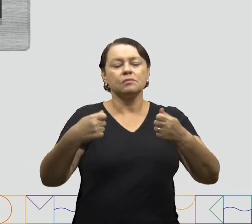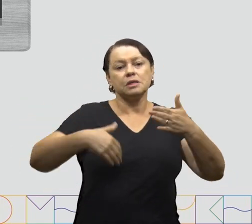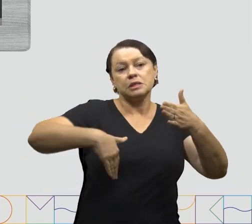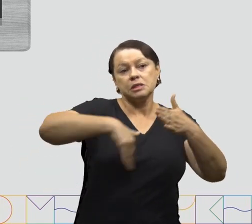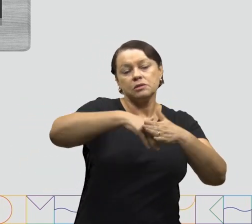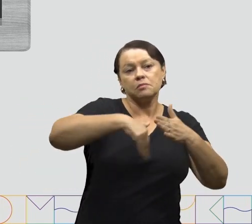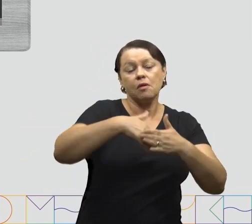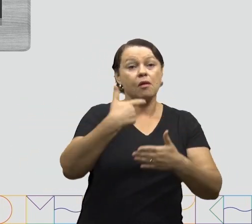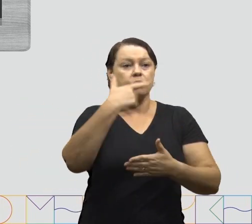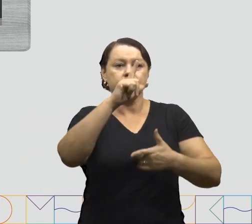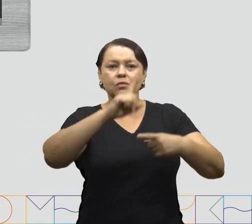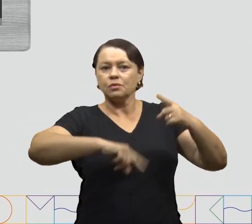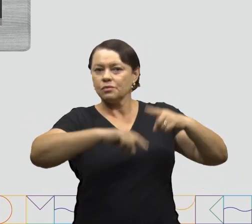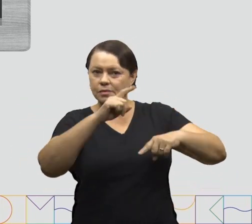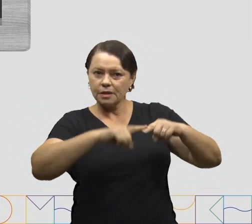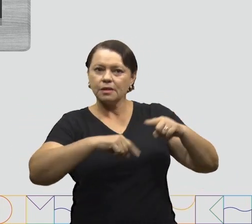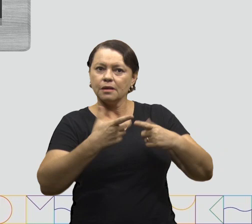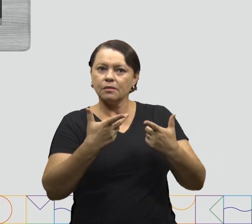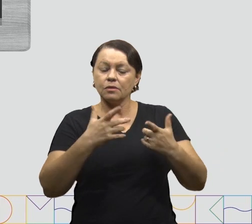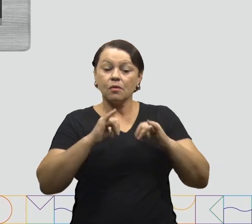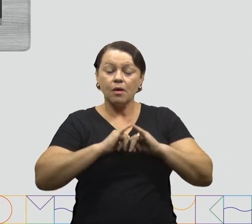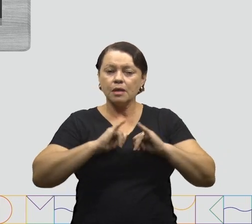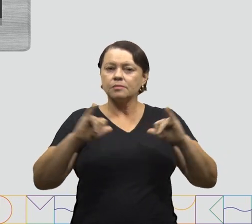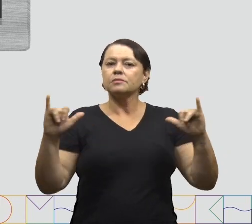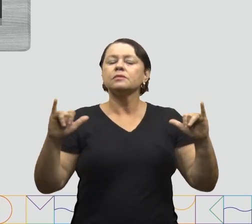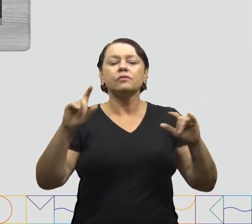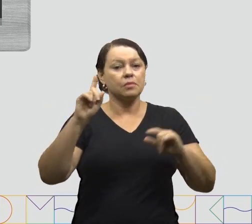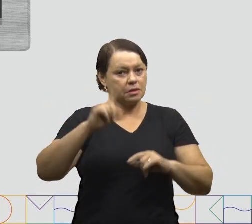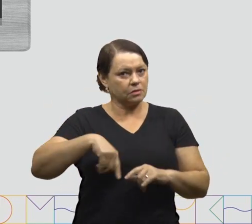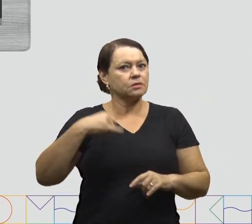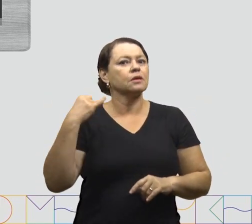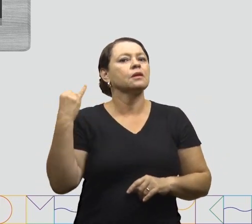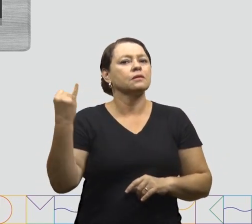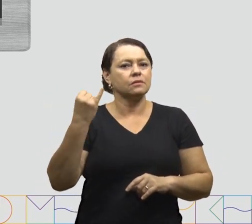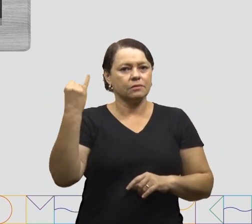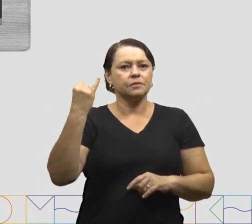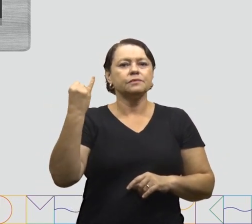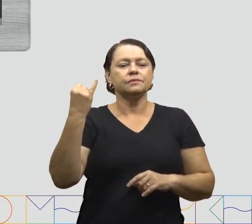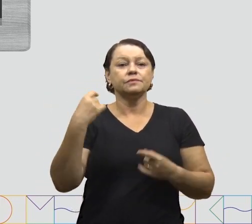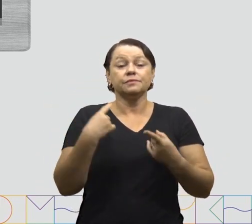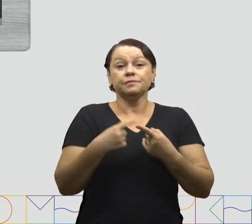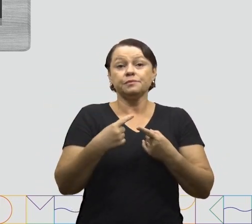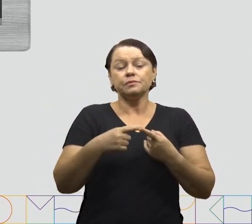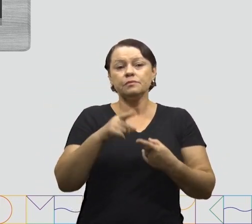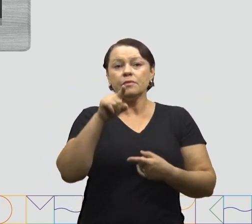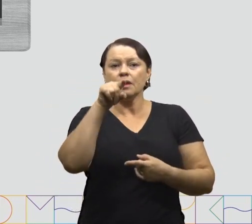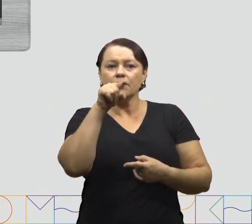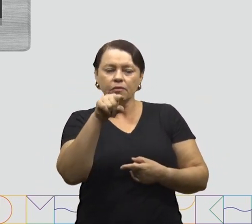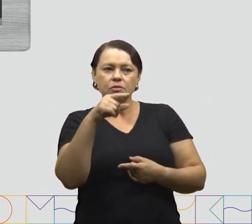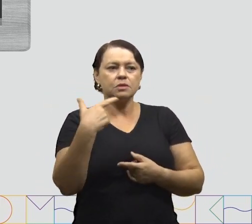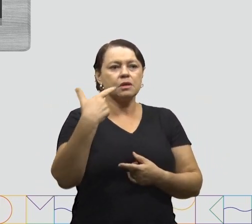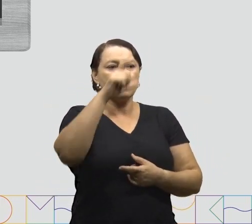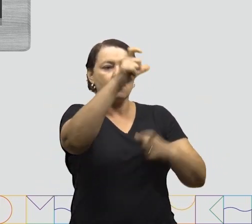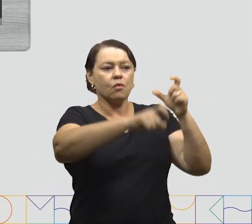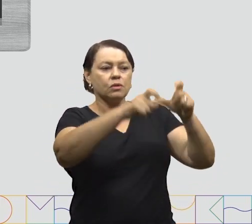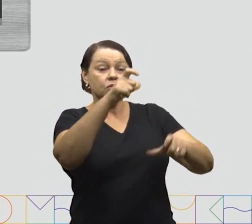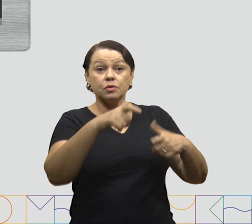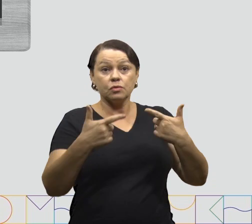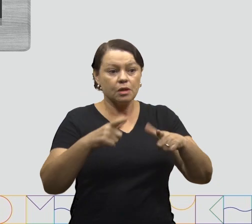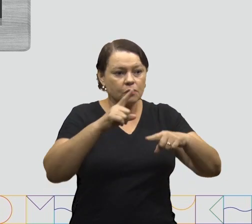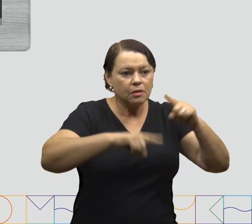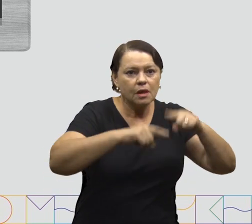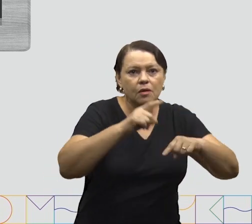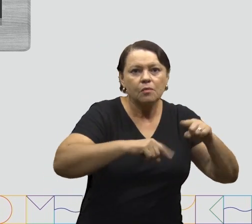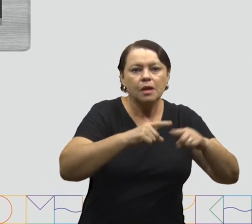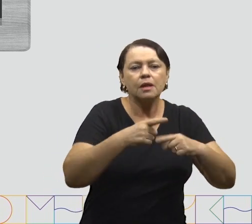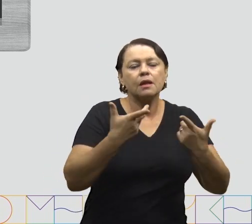de bola ou de algum outro objeto. Essas informações são importantes para que, caso você ou outras pessoas não tenham